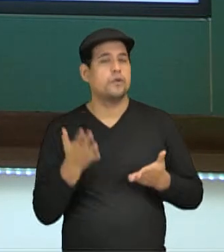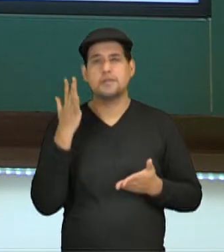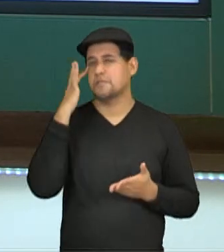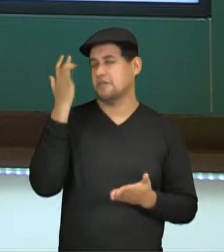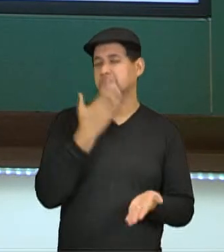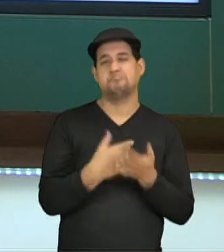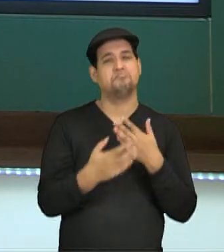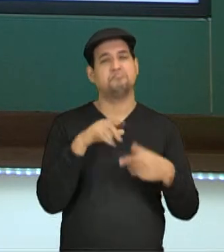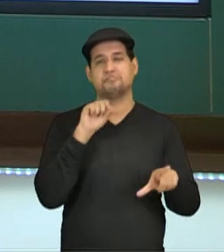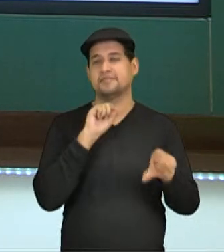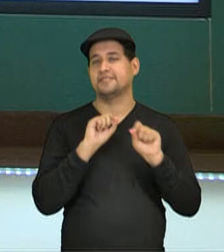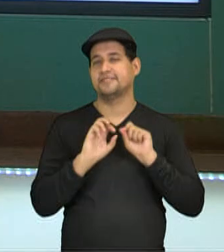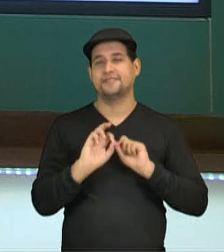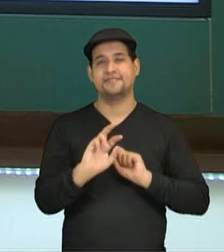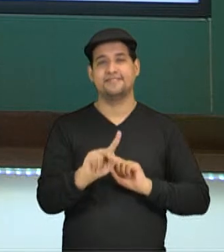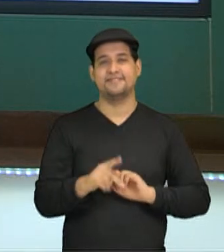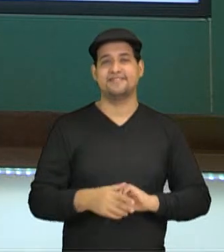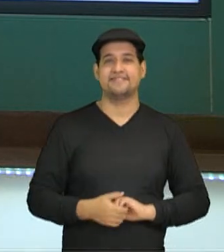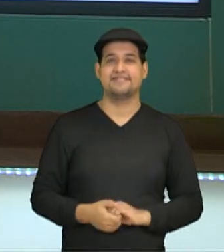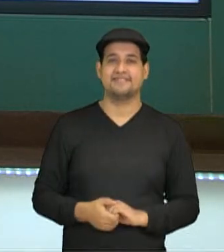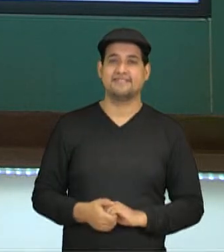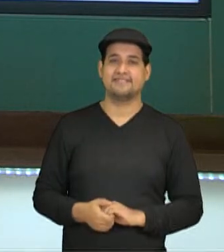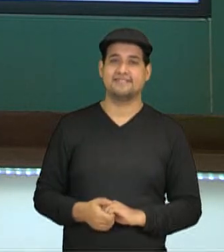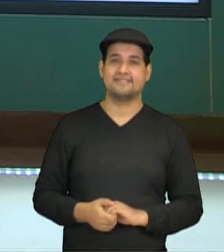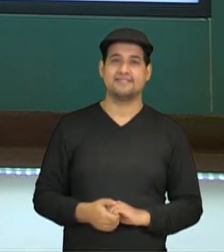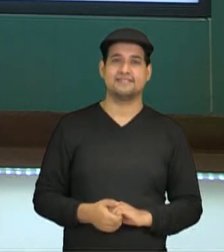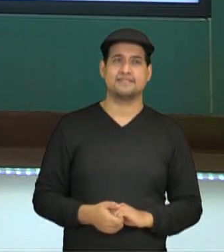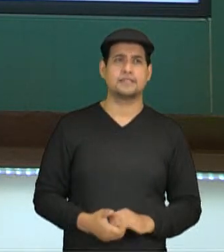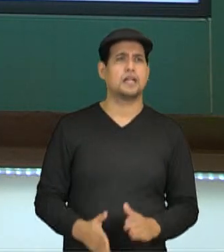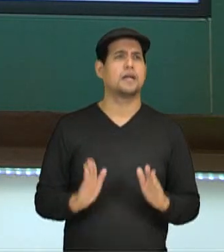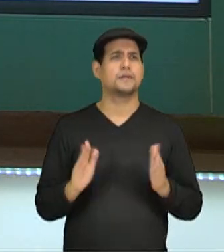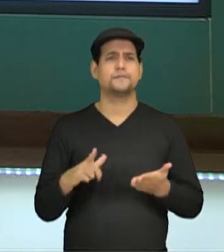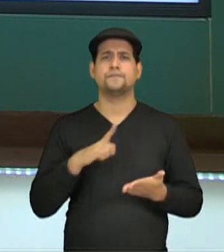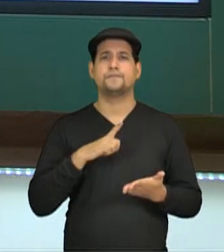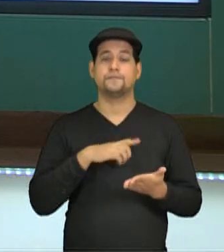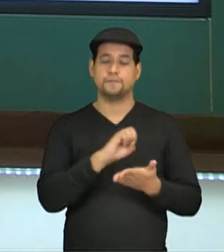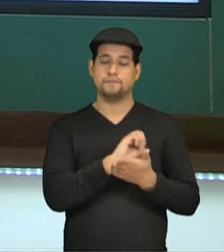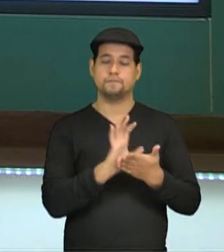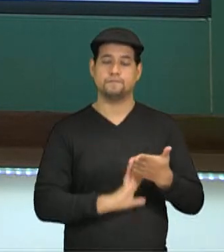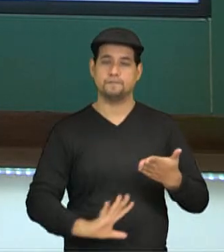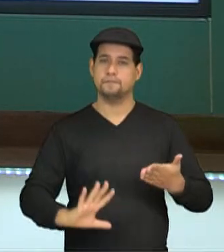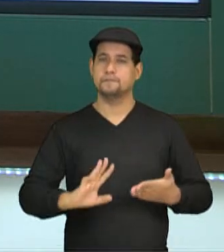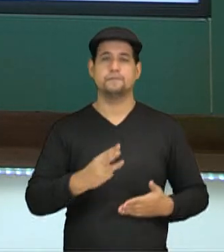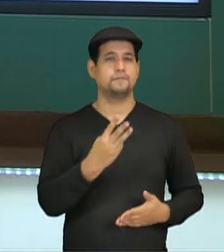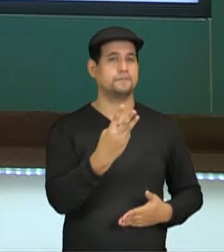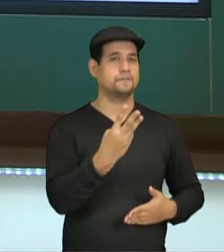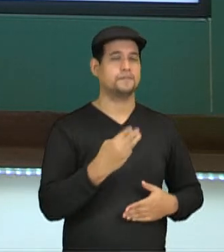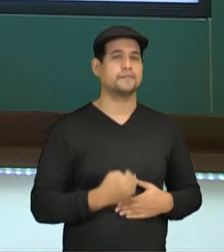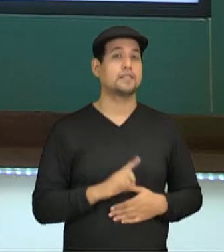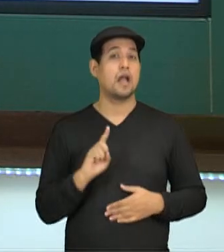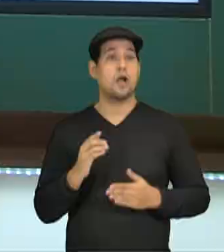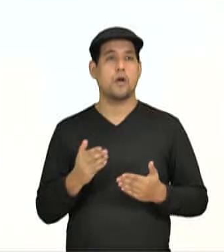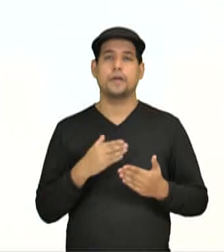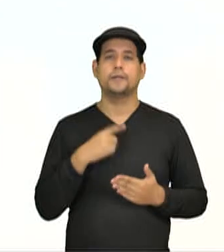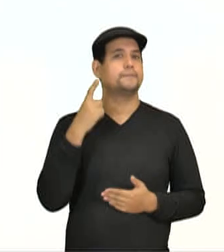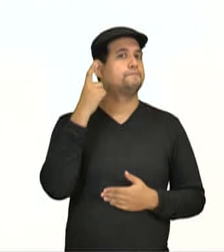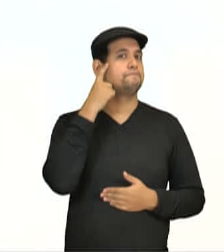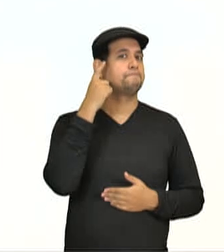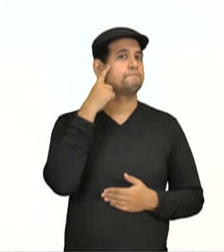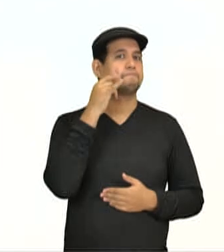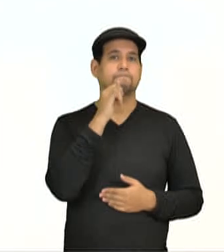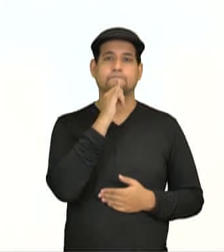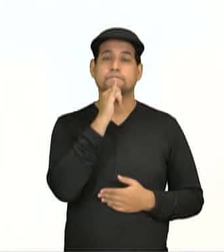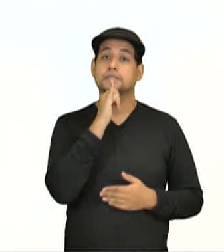amanhã, escolhe aí, tá bom? E agora eu tenho um exercício 3. Então, agora nós vamos supor que